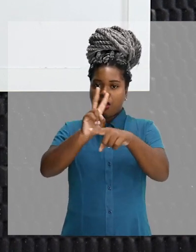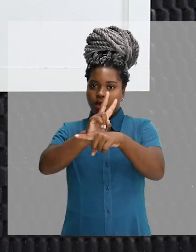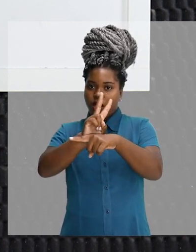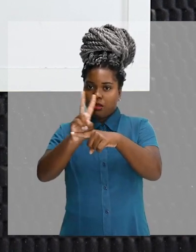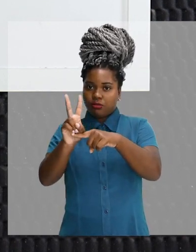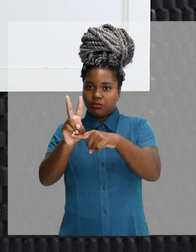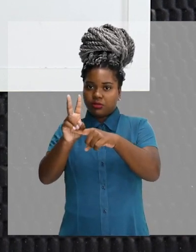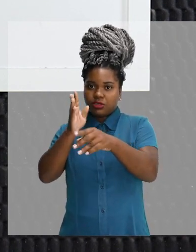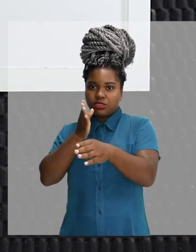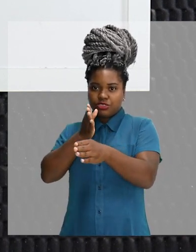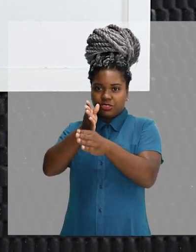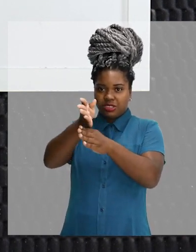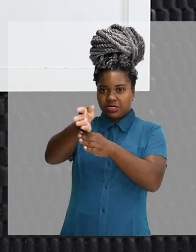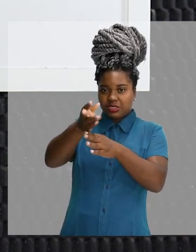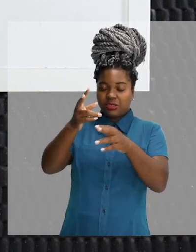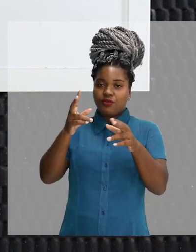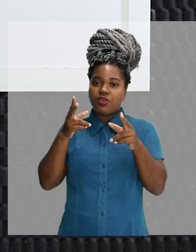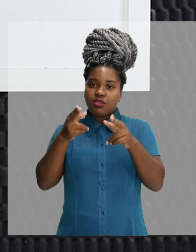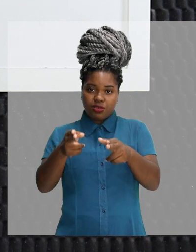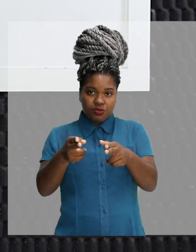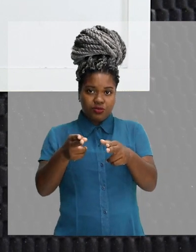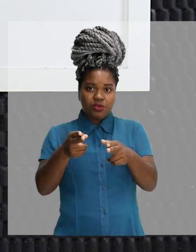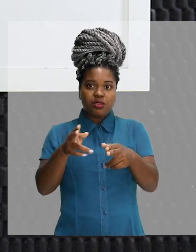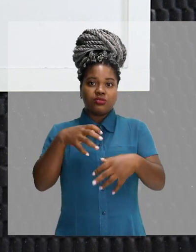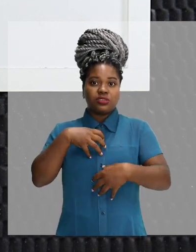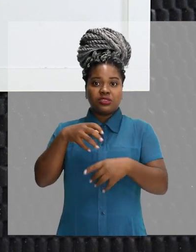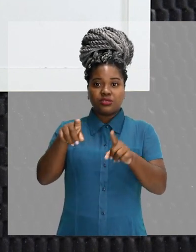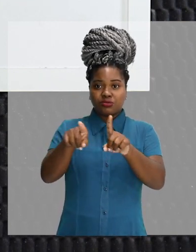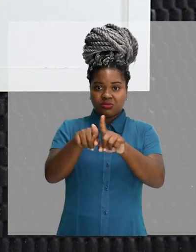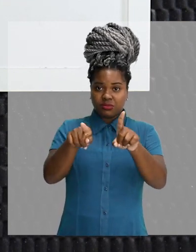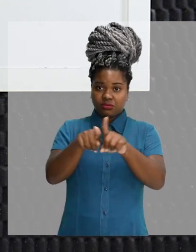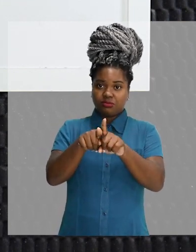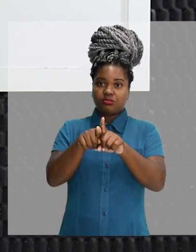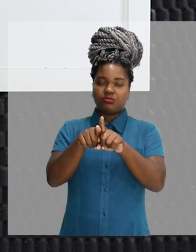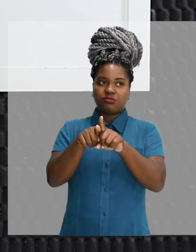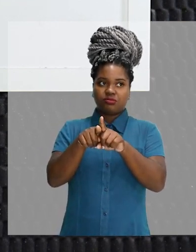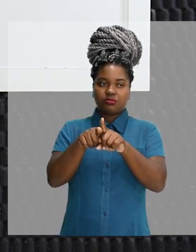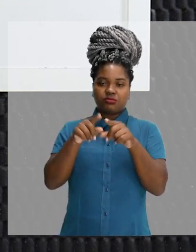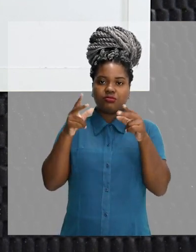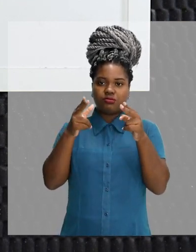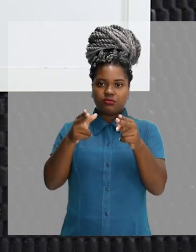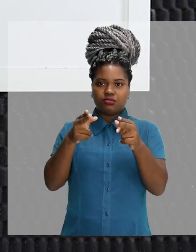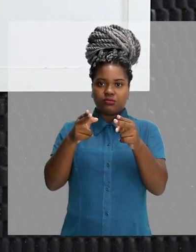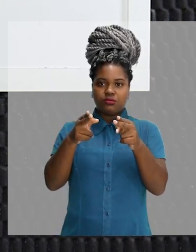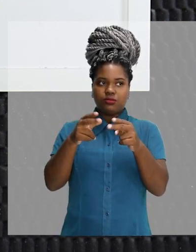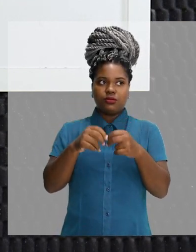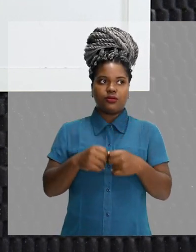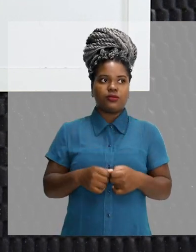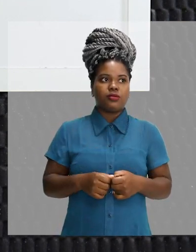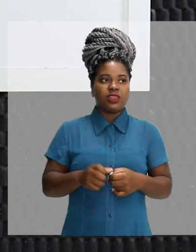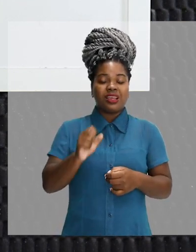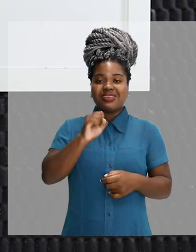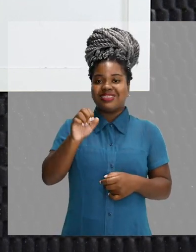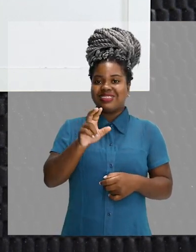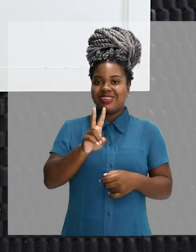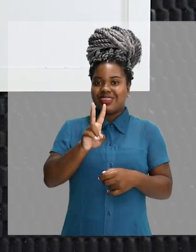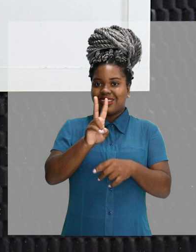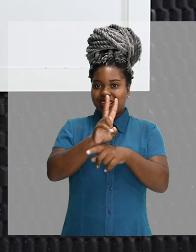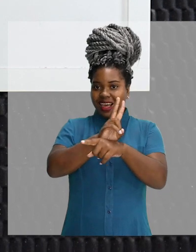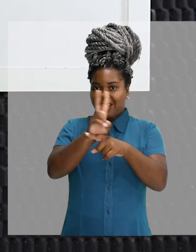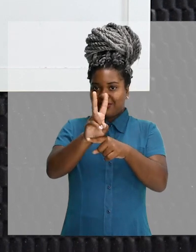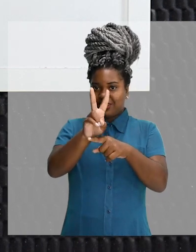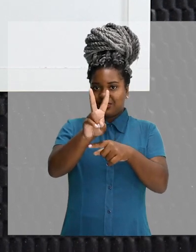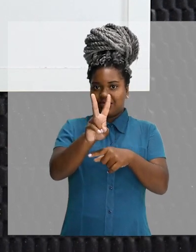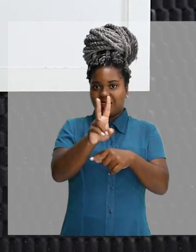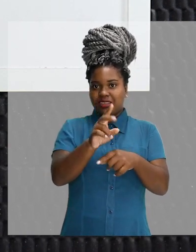A direção é o mesmo da velocidade e o sentido é o mesmo da velocidade. Então, se a velocidade ele aponta